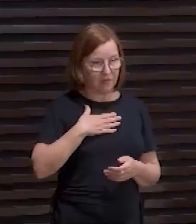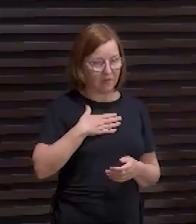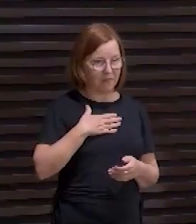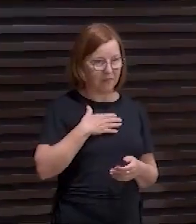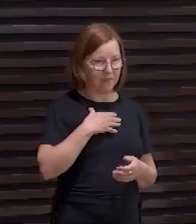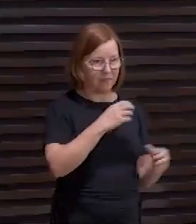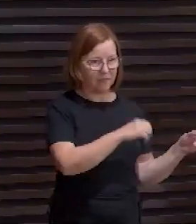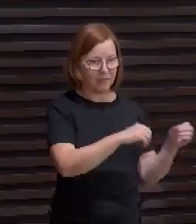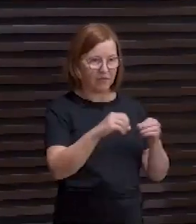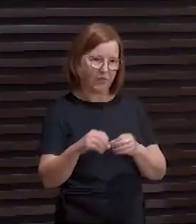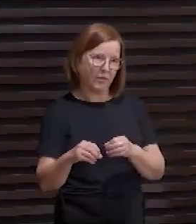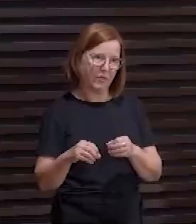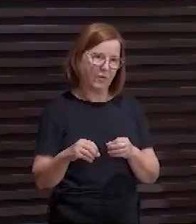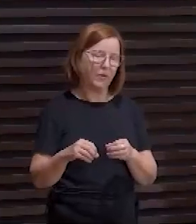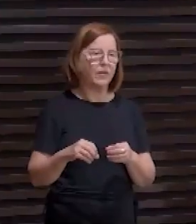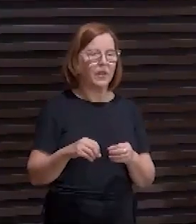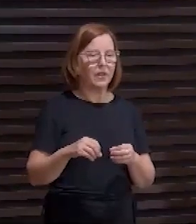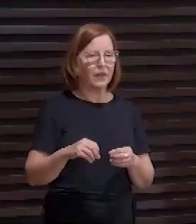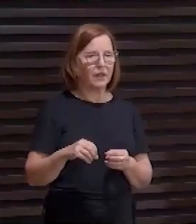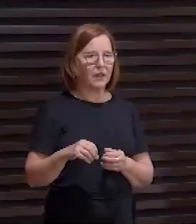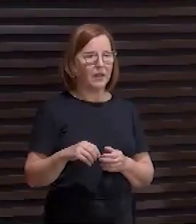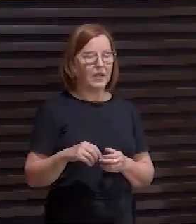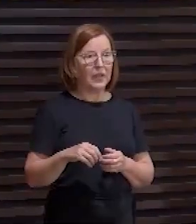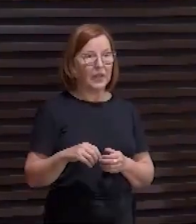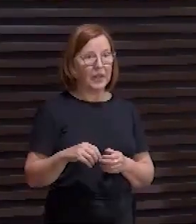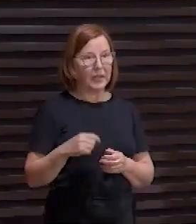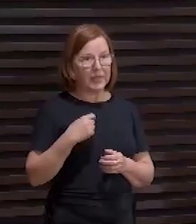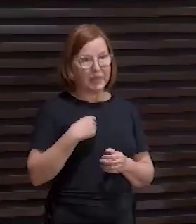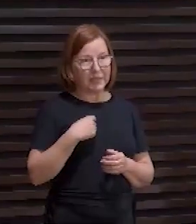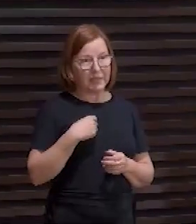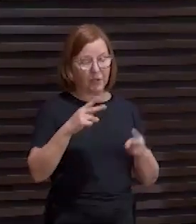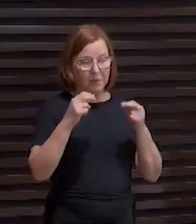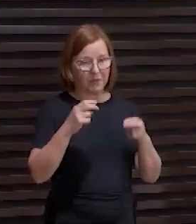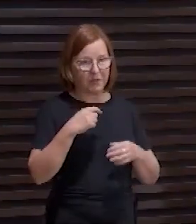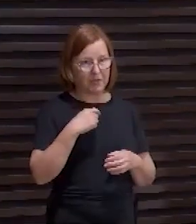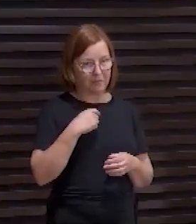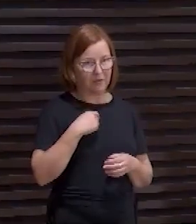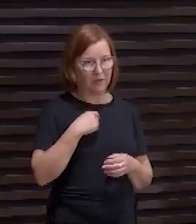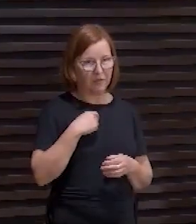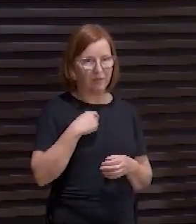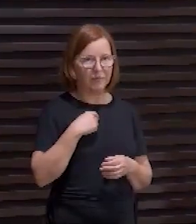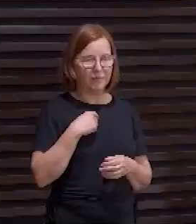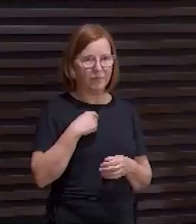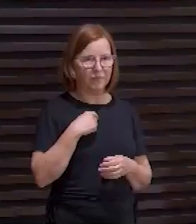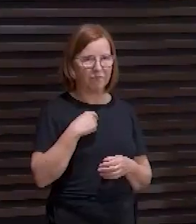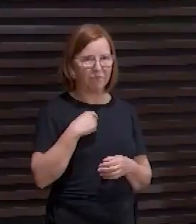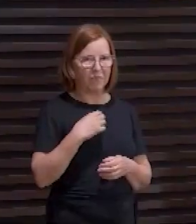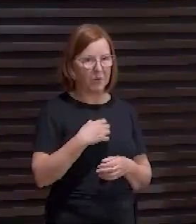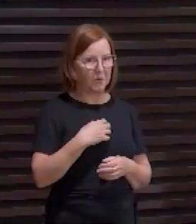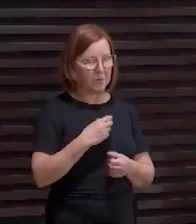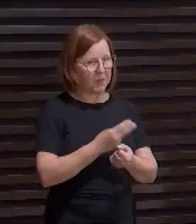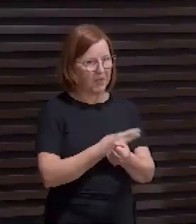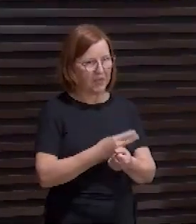ela estava para poder abraçá-la e pedir perdão pela forma como eu vinha agindo com ela. Talvez ao sair daqui você intencionalmente precise fazer o